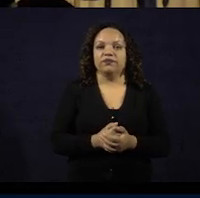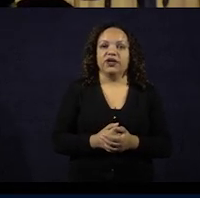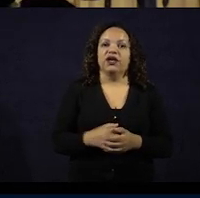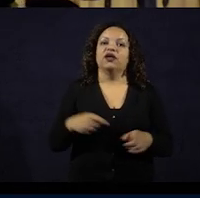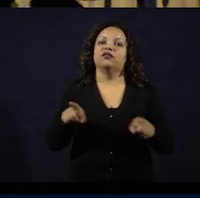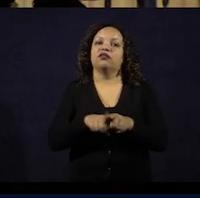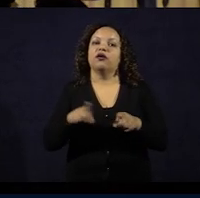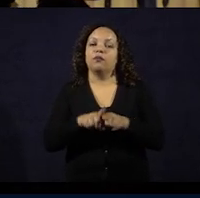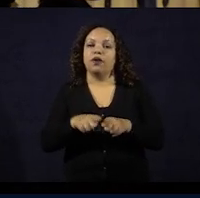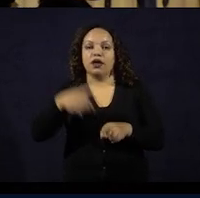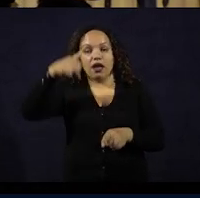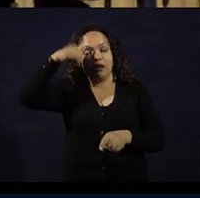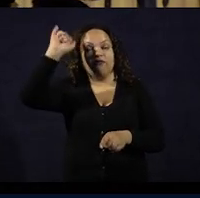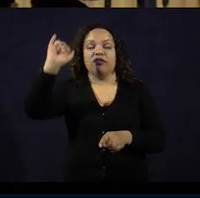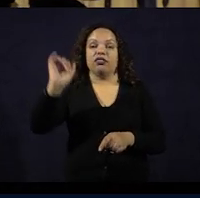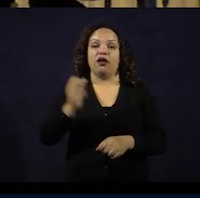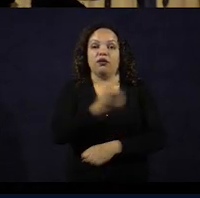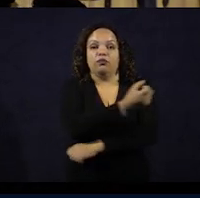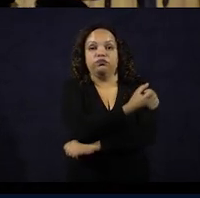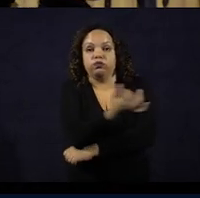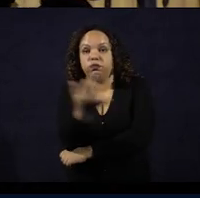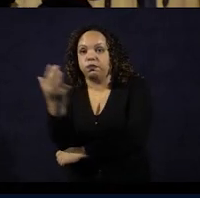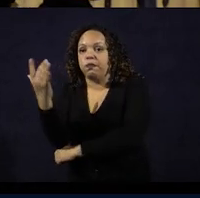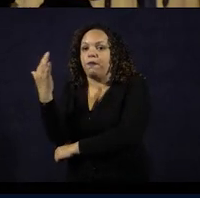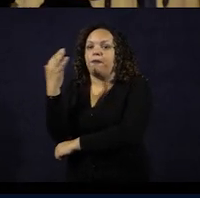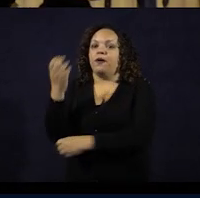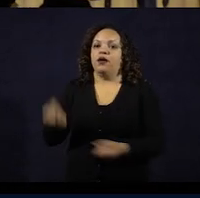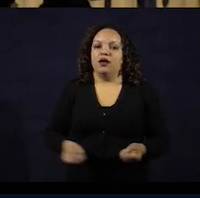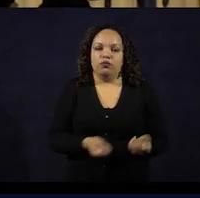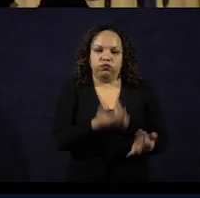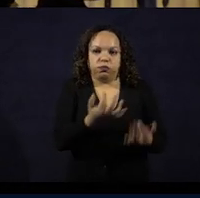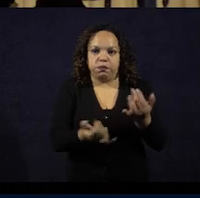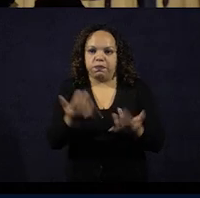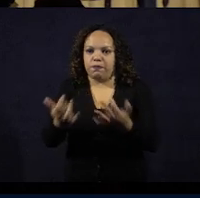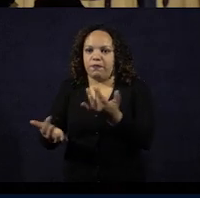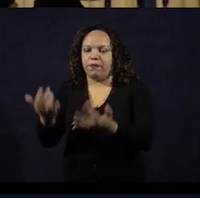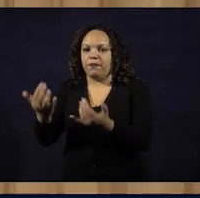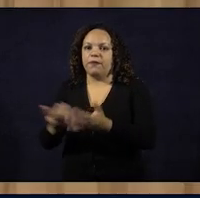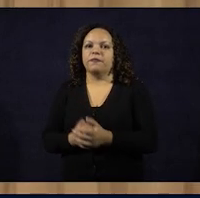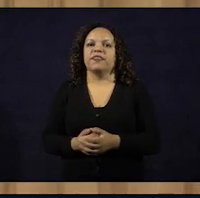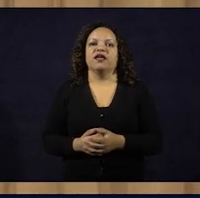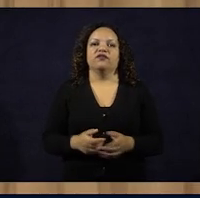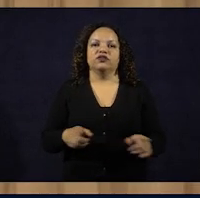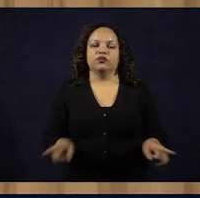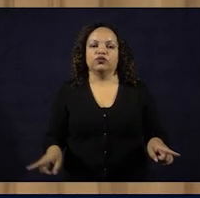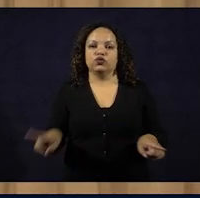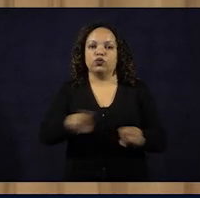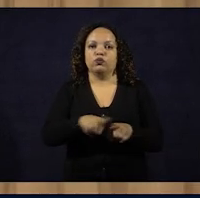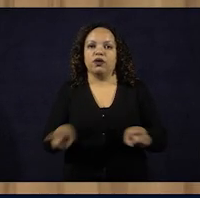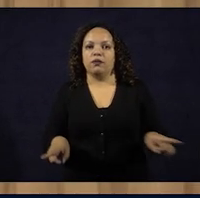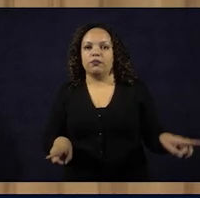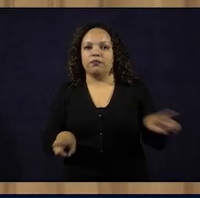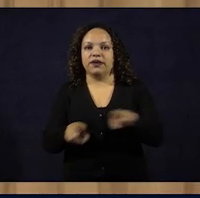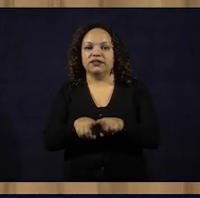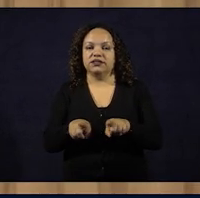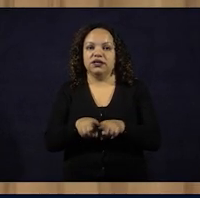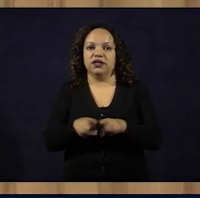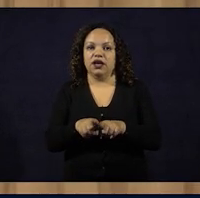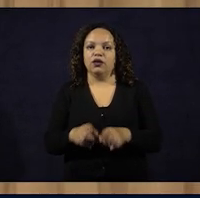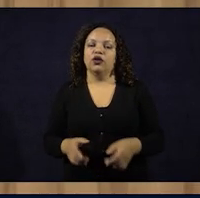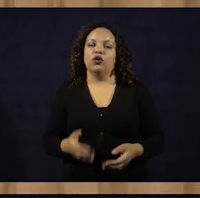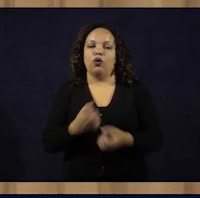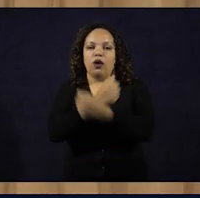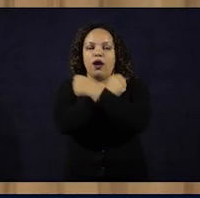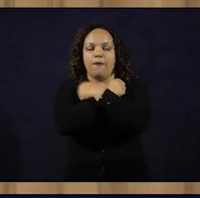é evitar as queimadas nós fizemos uma parceria lá do Abrace o Pantanal junto com